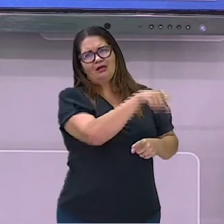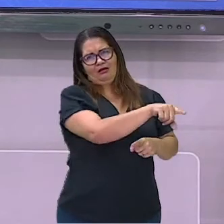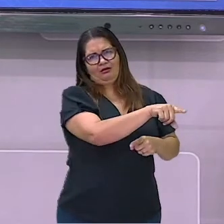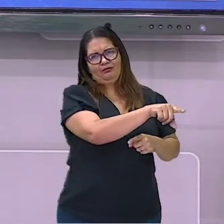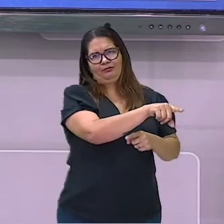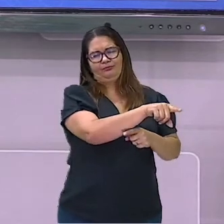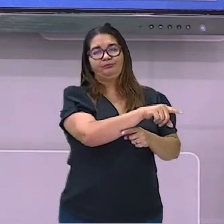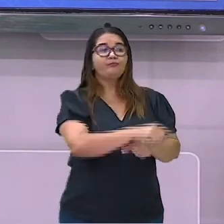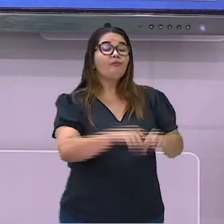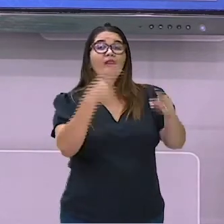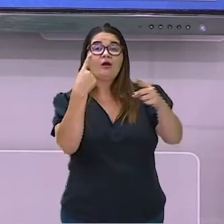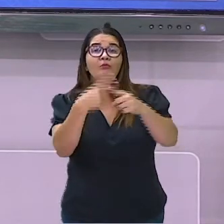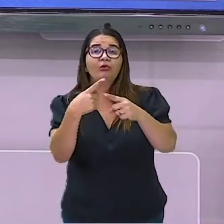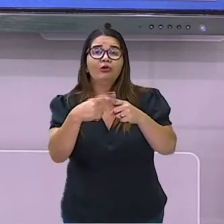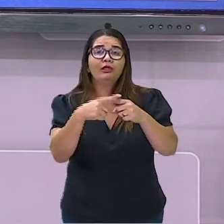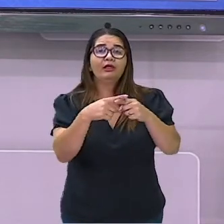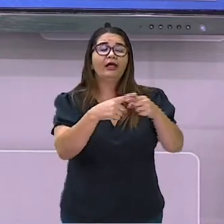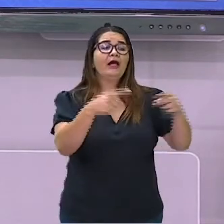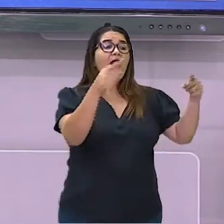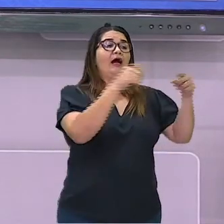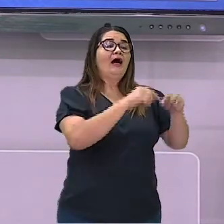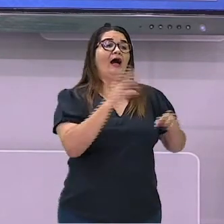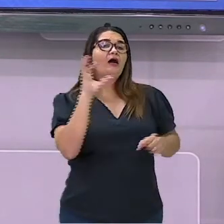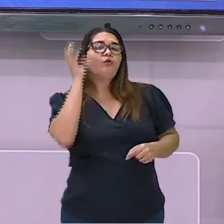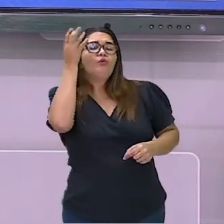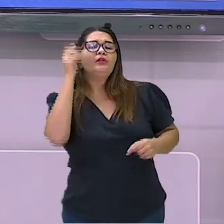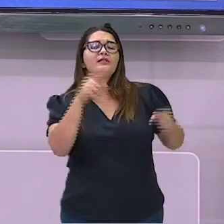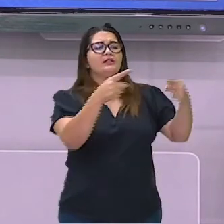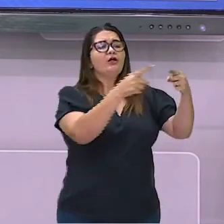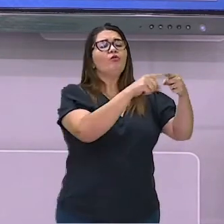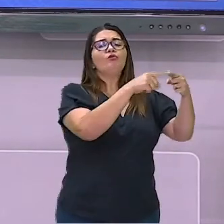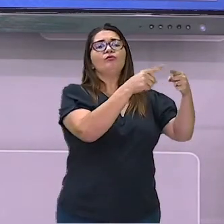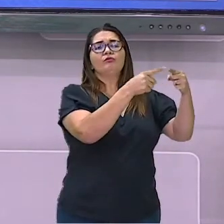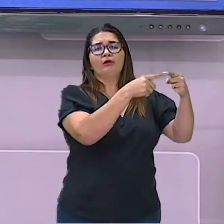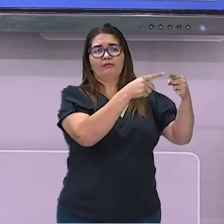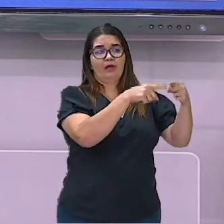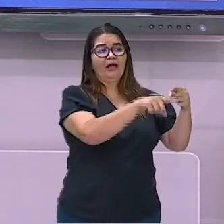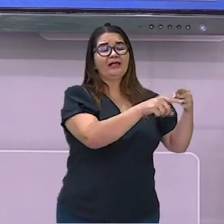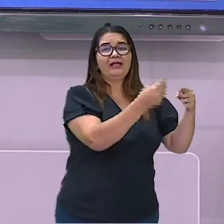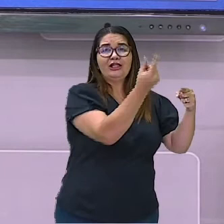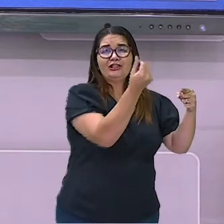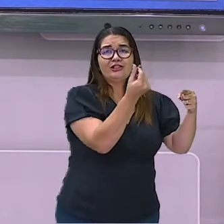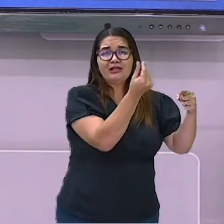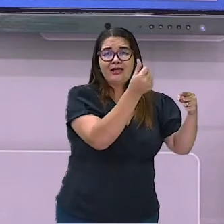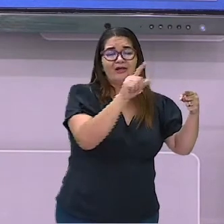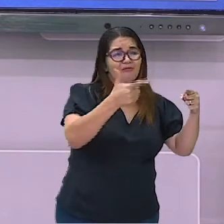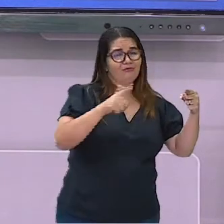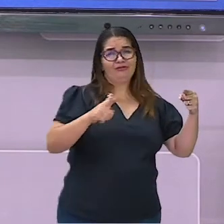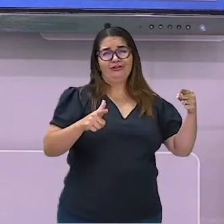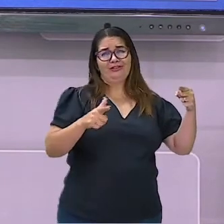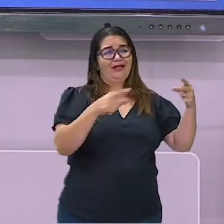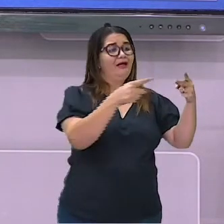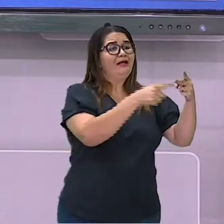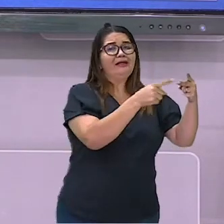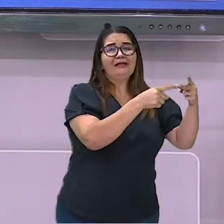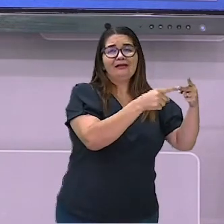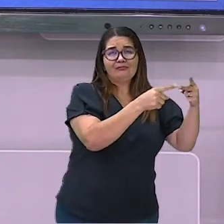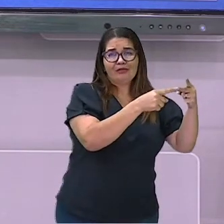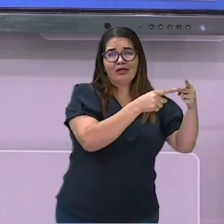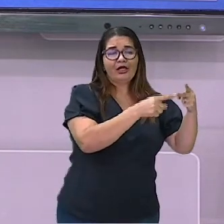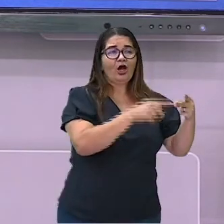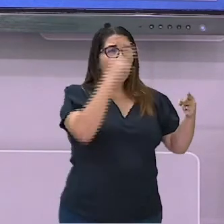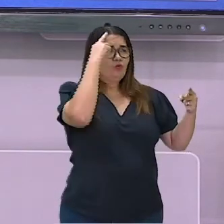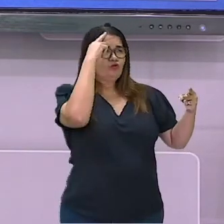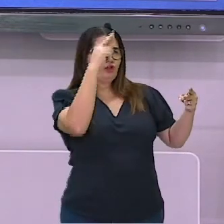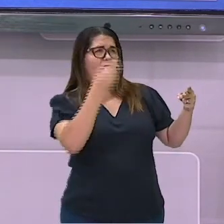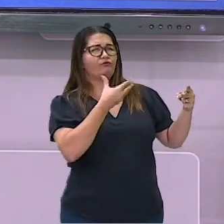recursos financeiros, a inexperiência e a falta de interesse por parte de alguns donatários, o frágil